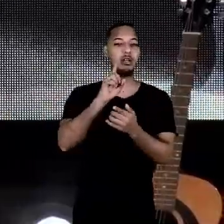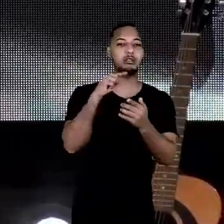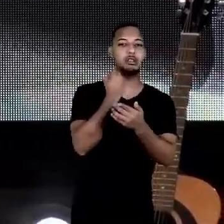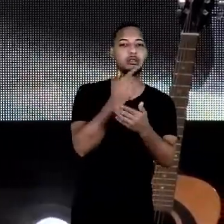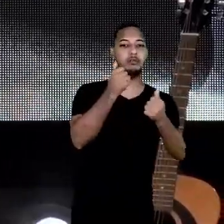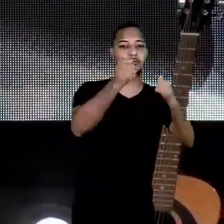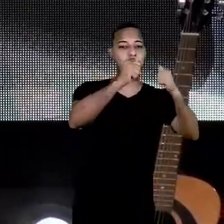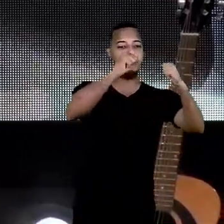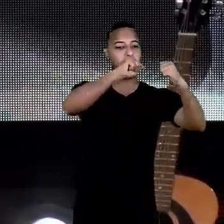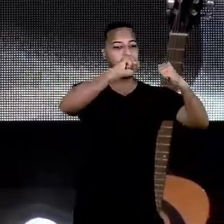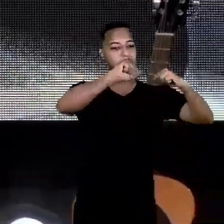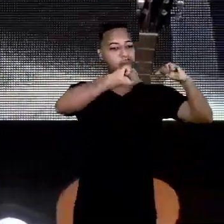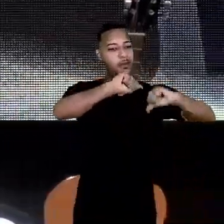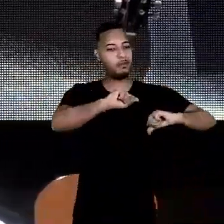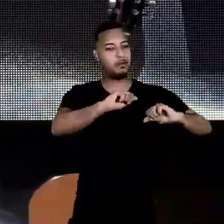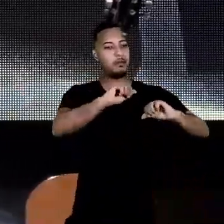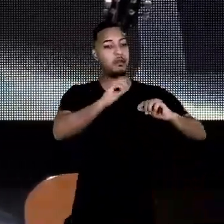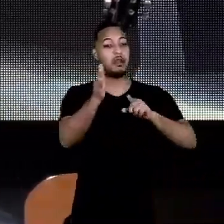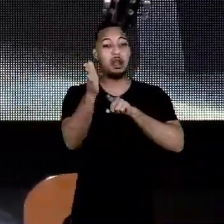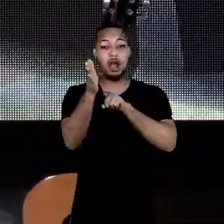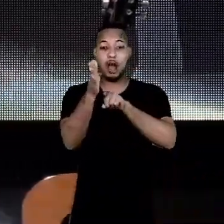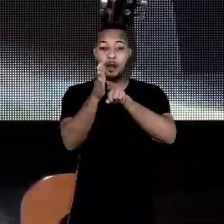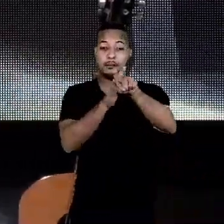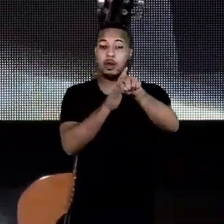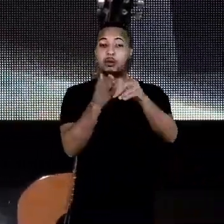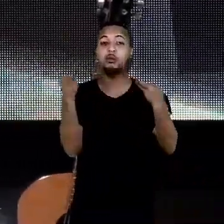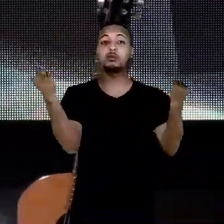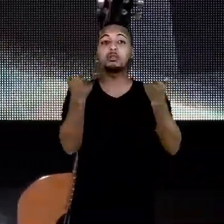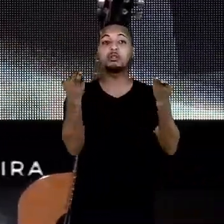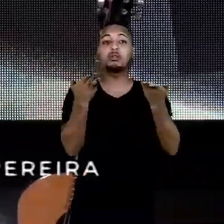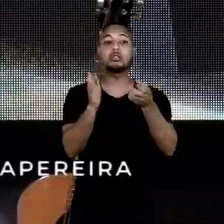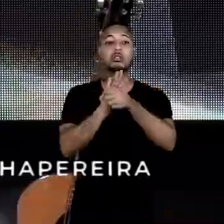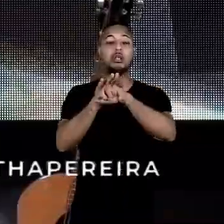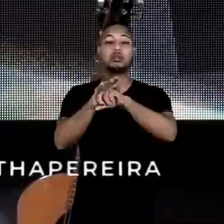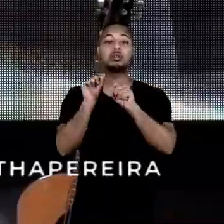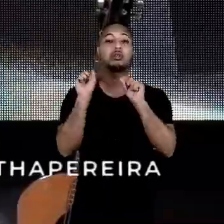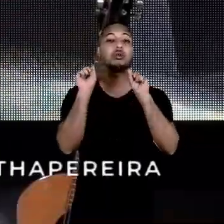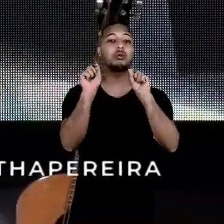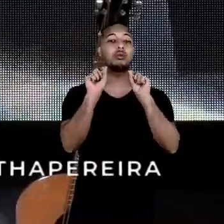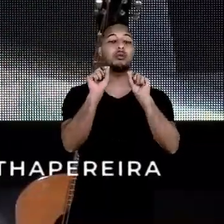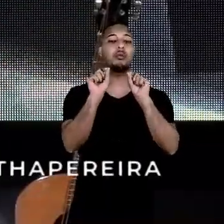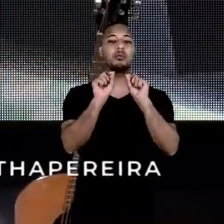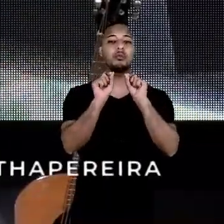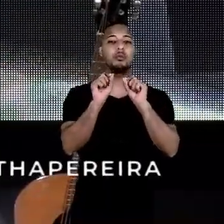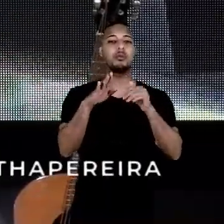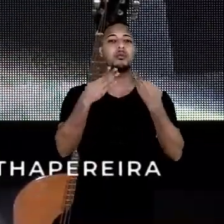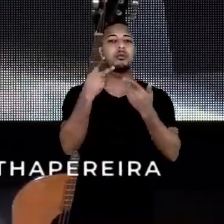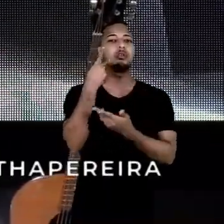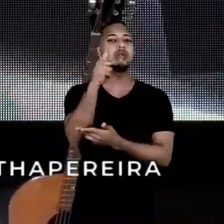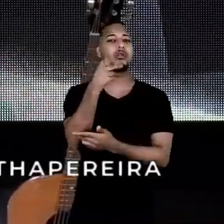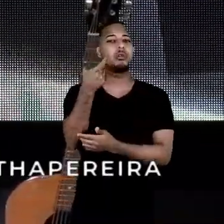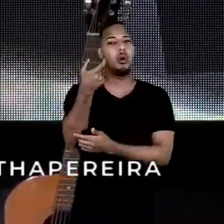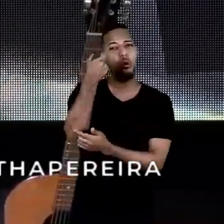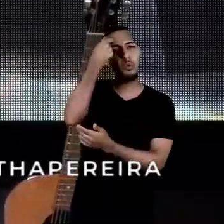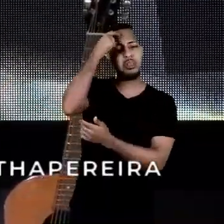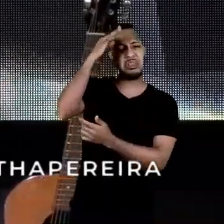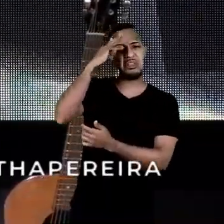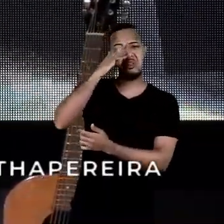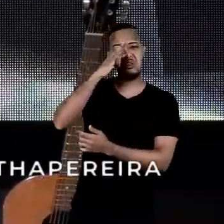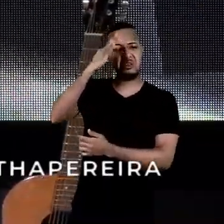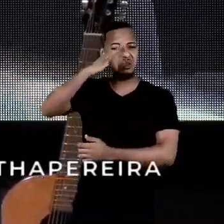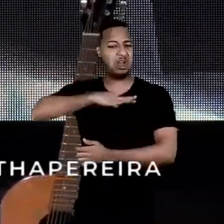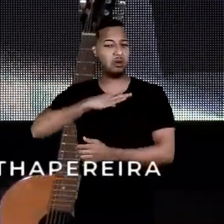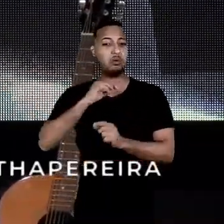se entregar. E a pergunta que eu vou fazer para mim e para você nessa noite: quando a tua consciência te acusa, o que você